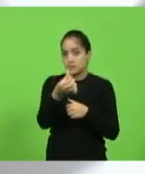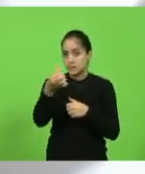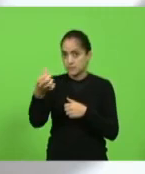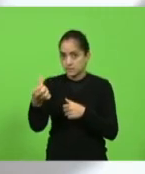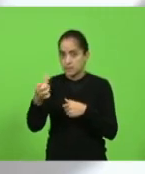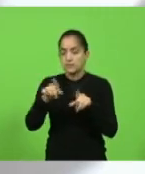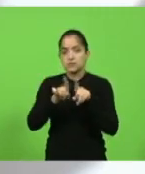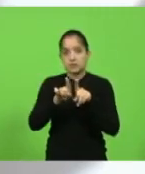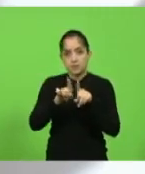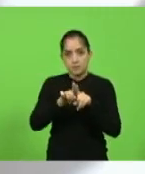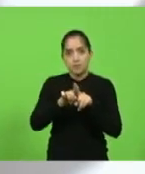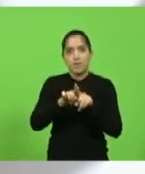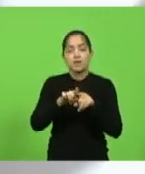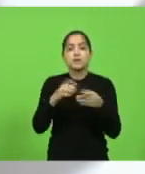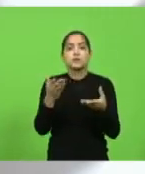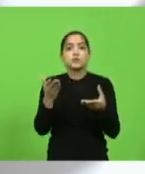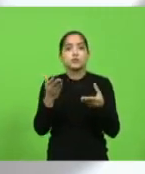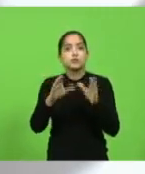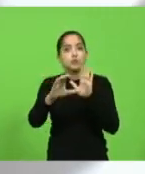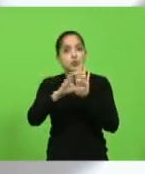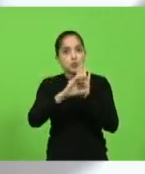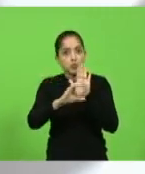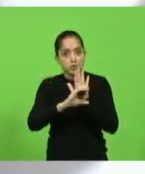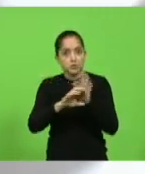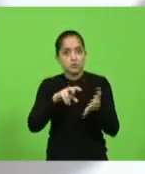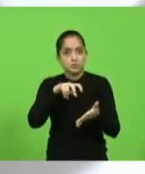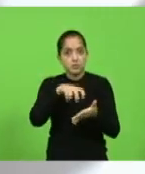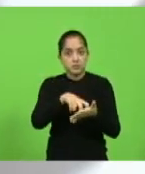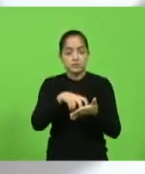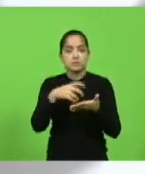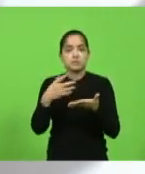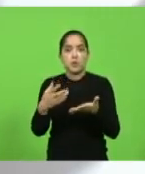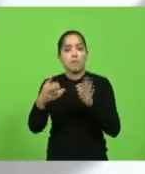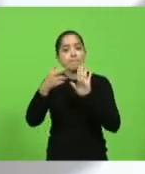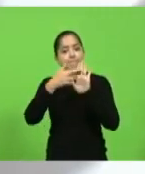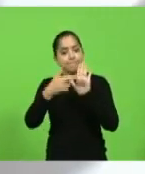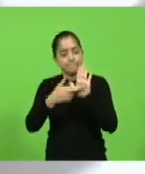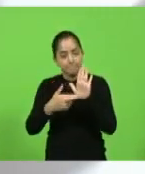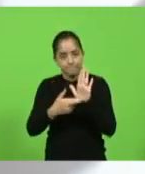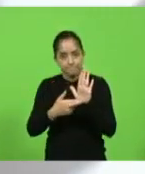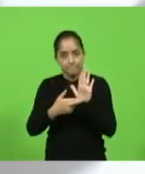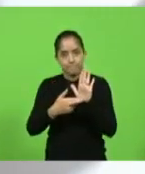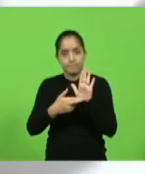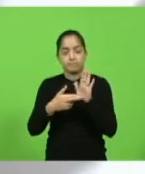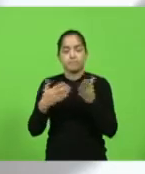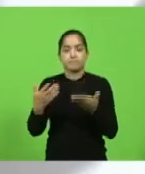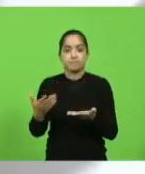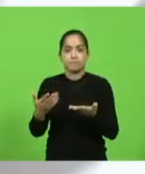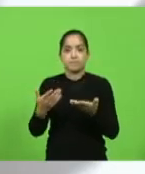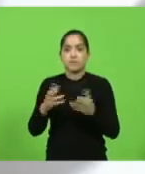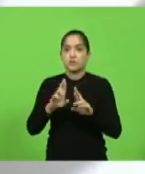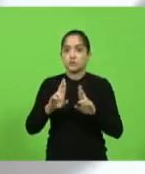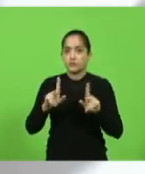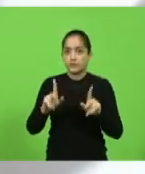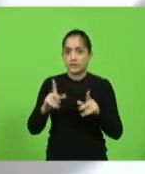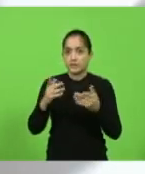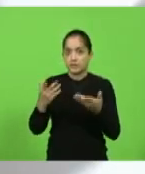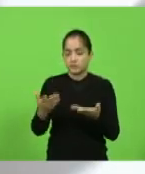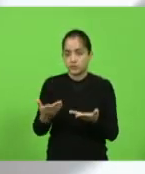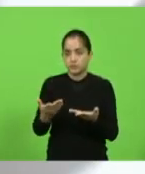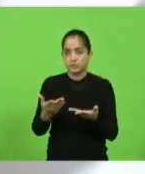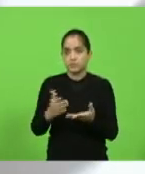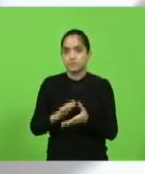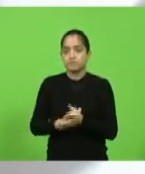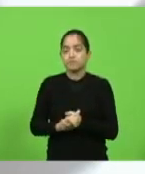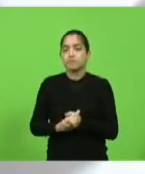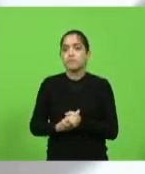do Código de Processo Penal, isso não se trata de uma regra absoluta. Muito pelo contrário. A propósito, isso não